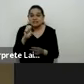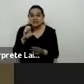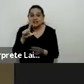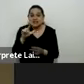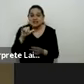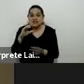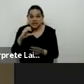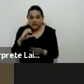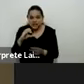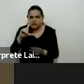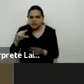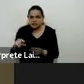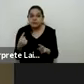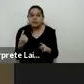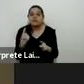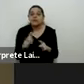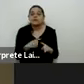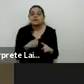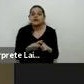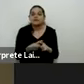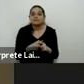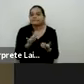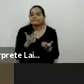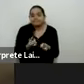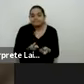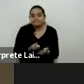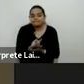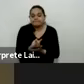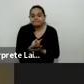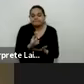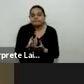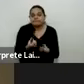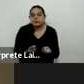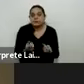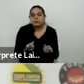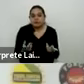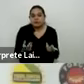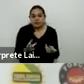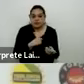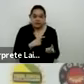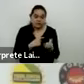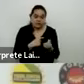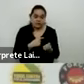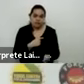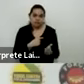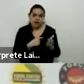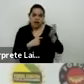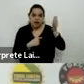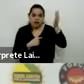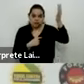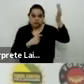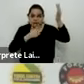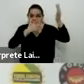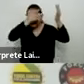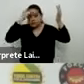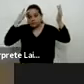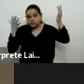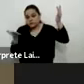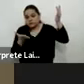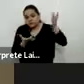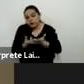não há consumo. Há uma alta de preços. Sim. E as pessoas hoje consomem menos.